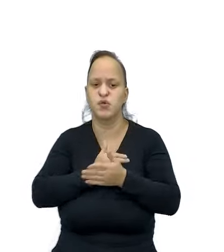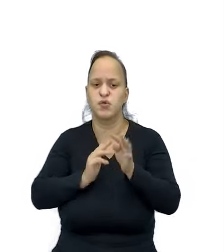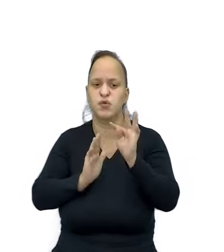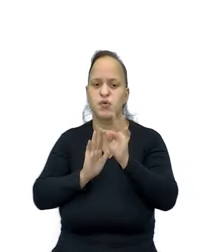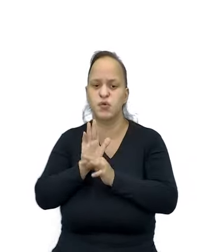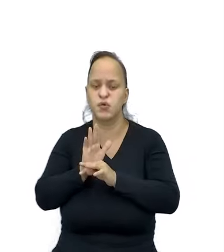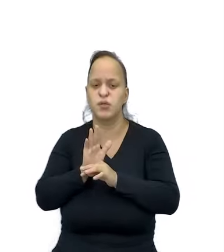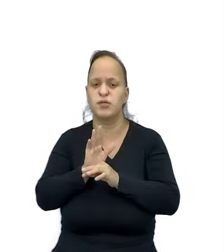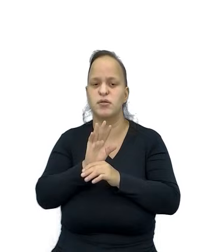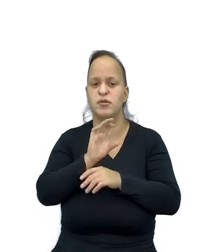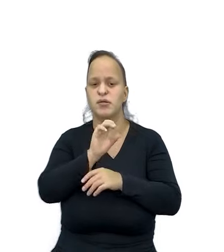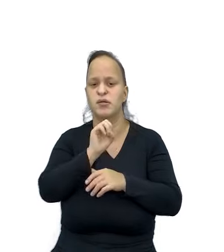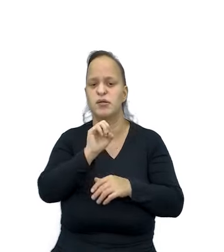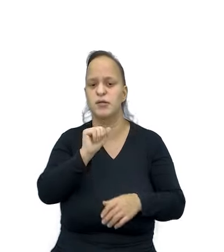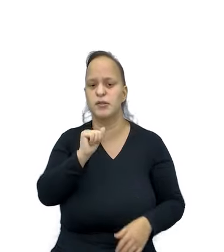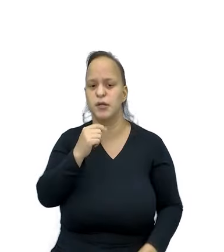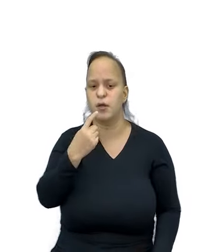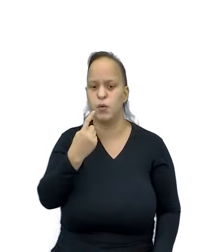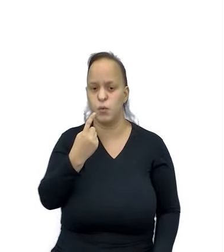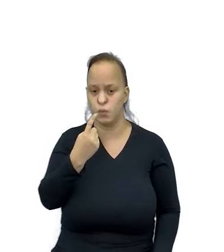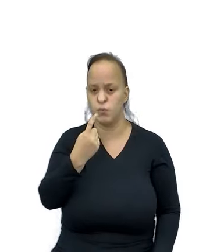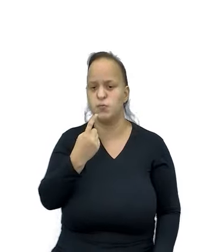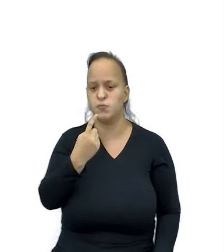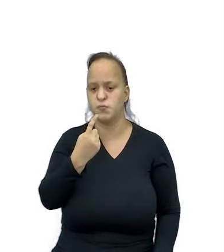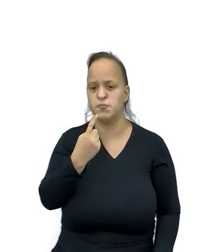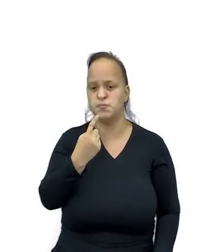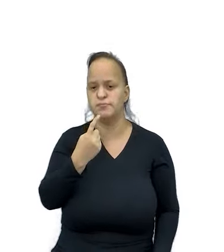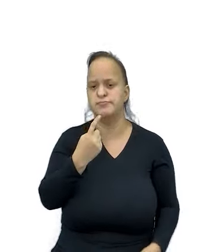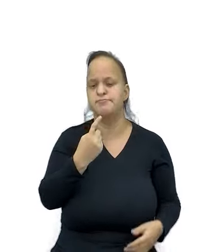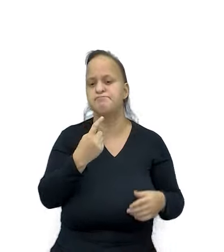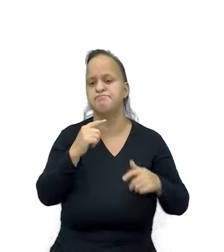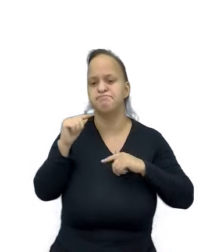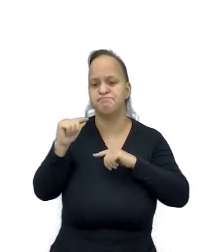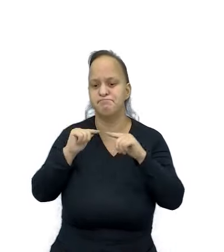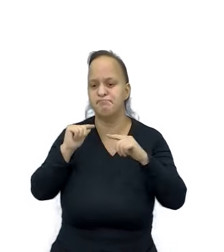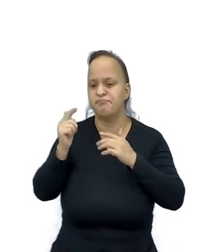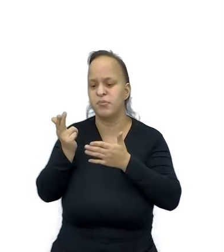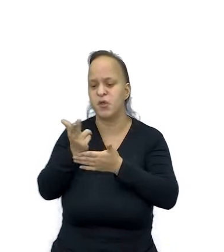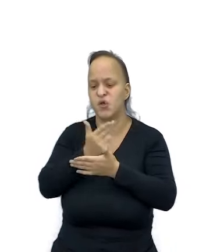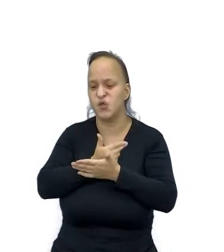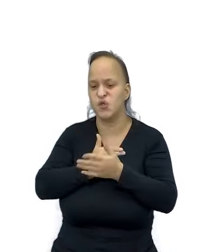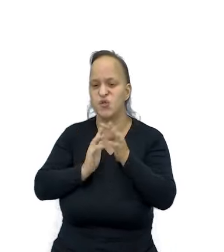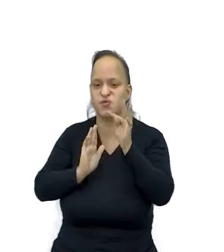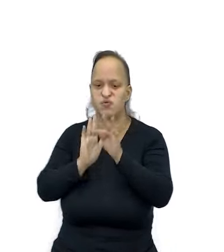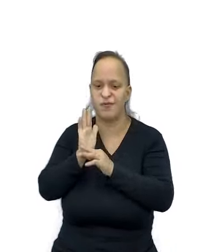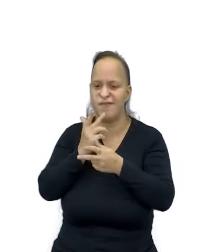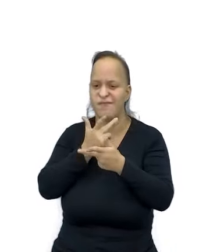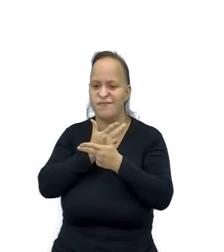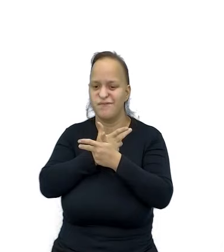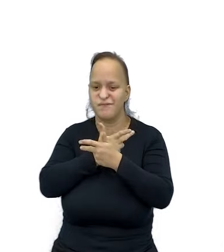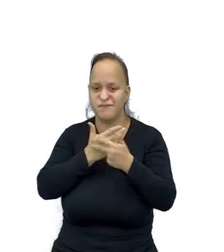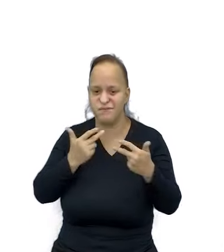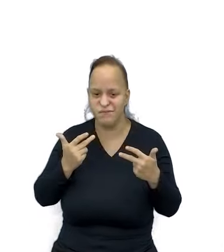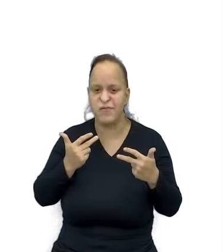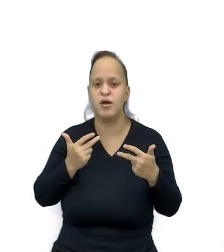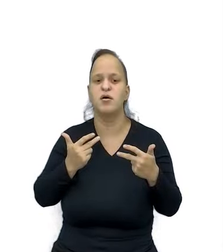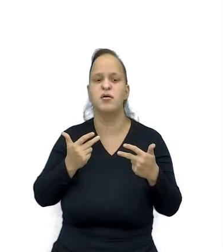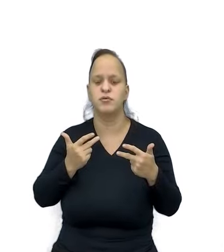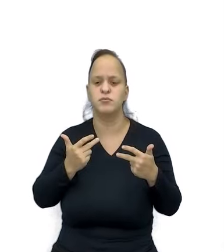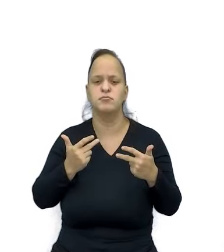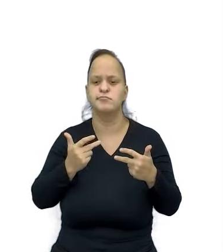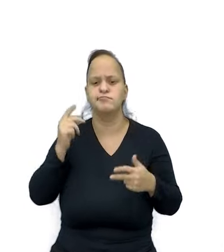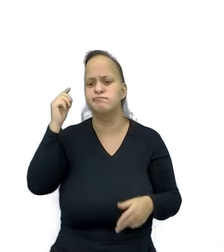que a sequência da atividade 1, ela trabalhou mais de um gênero textual, é legal a gente poder fazer, desenvolver esse trabalho junto com os